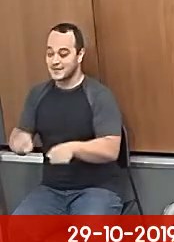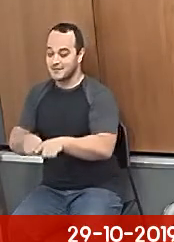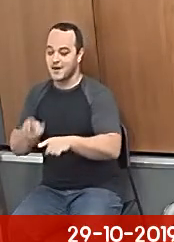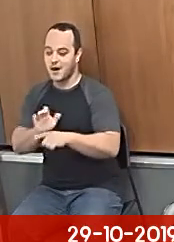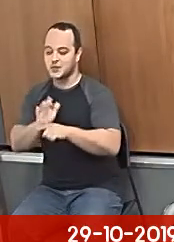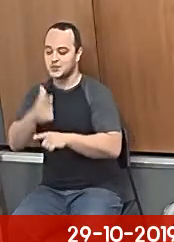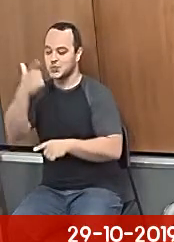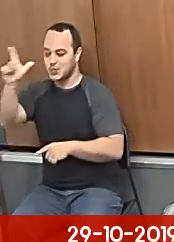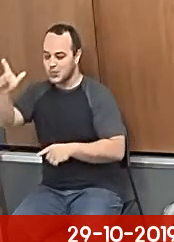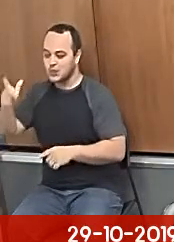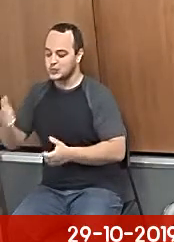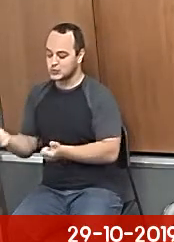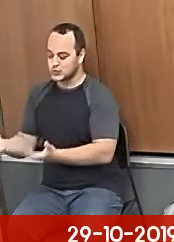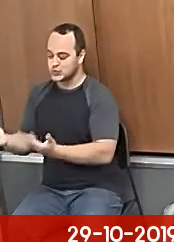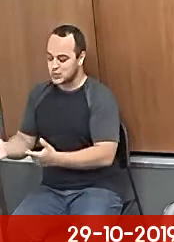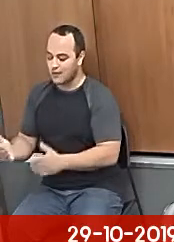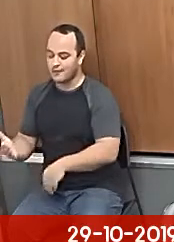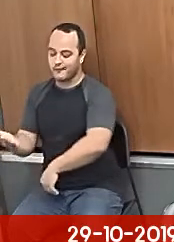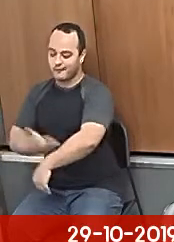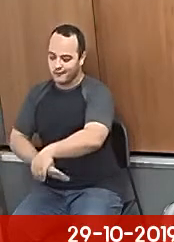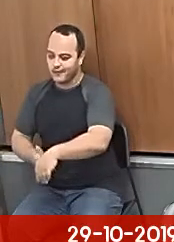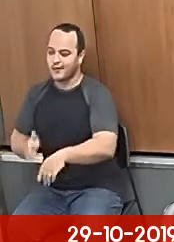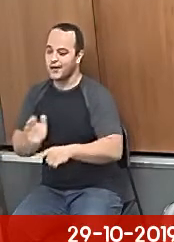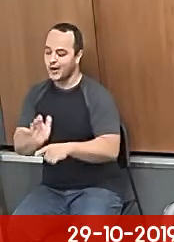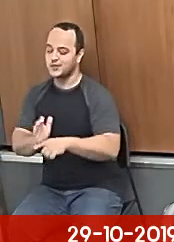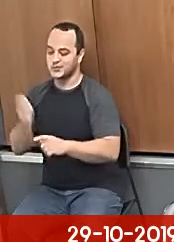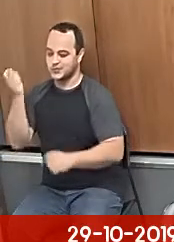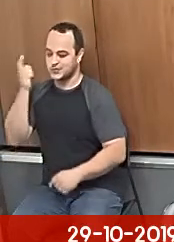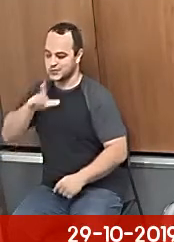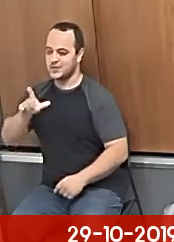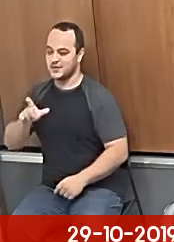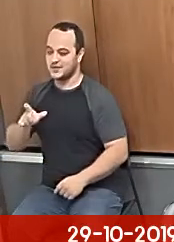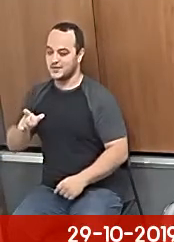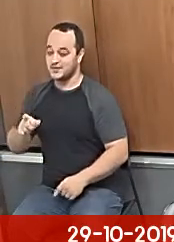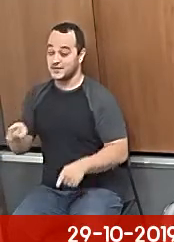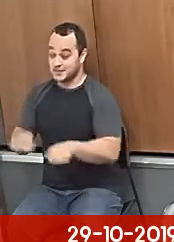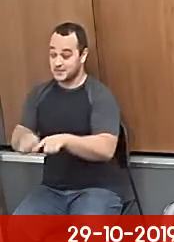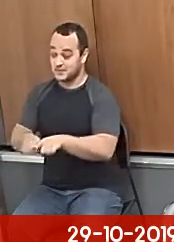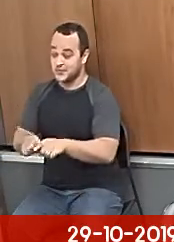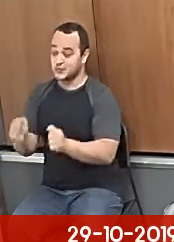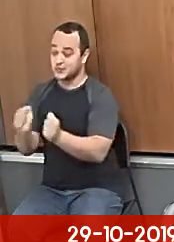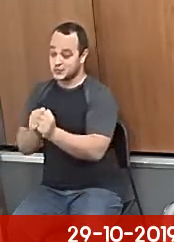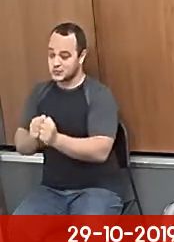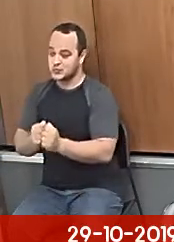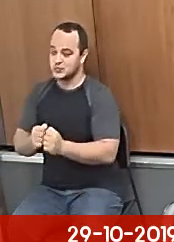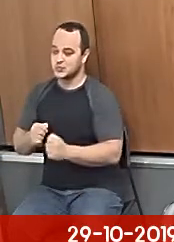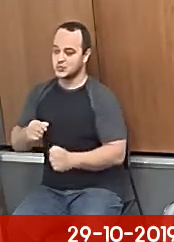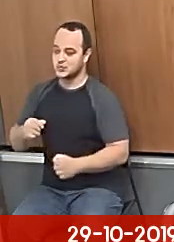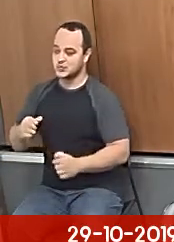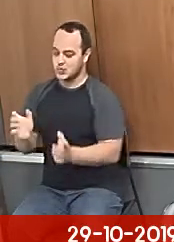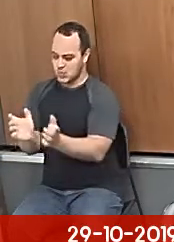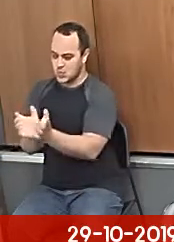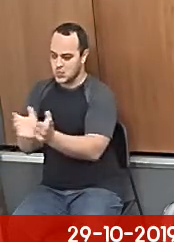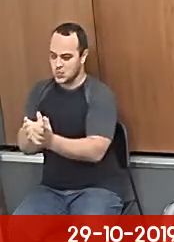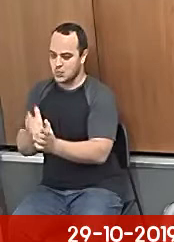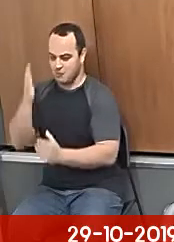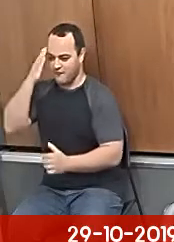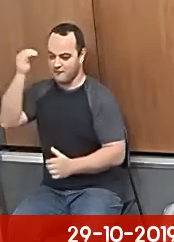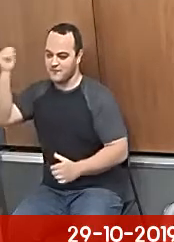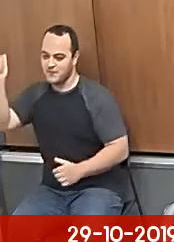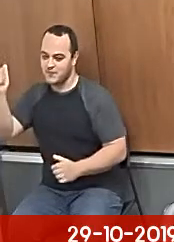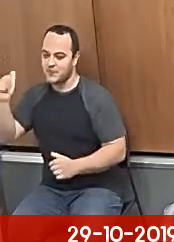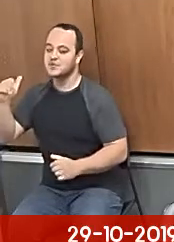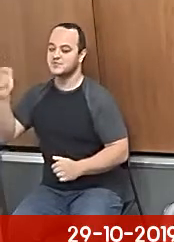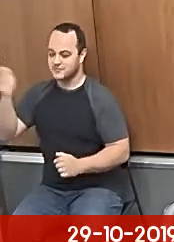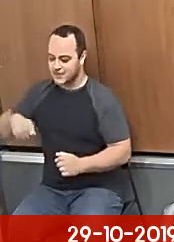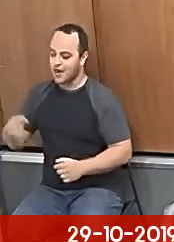é, através da camisa, conseguir um patrocínio direto mais justo que valorize a nossa modalidade. Porque patrocinar a